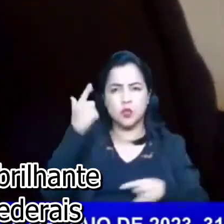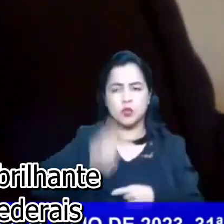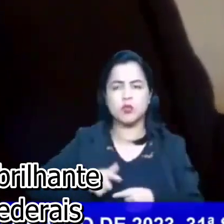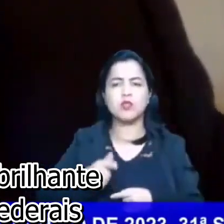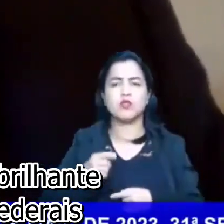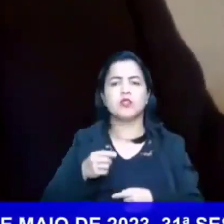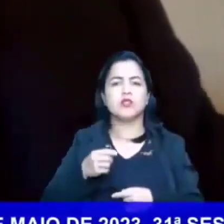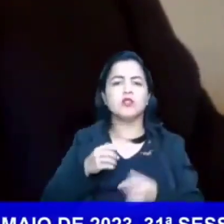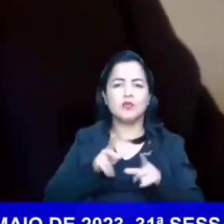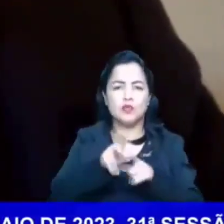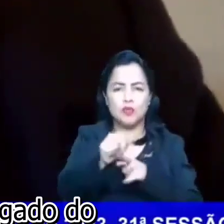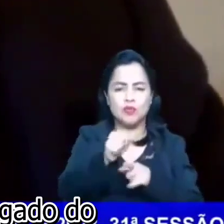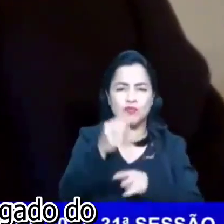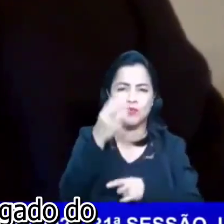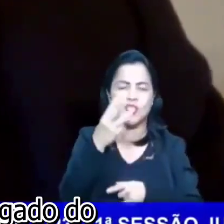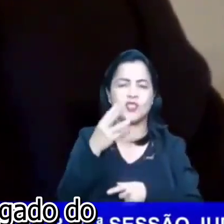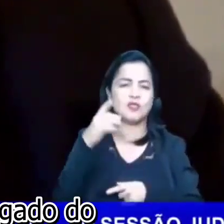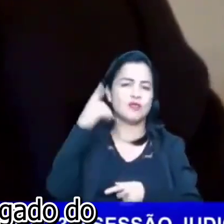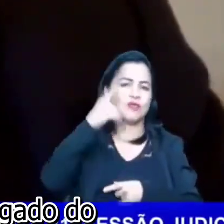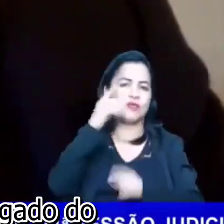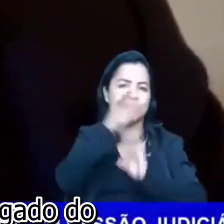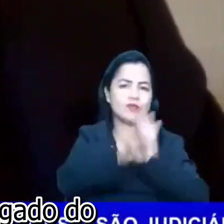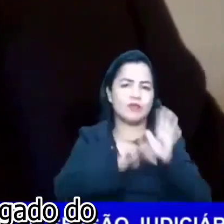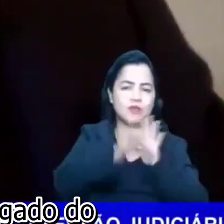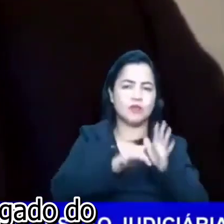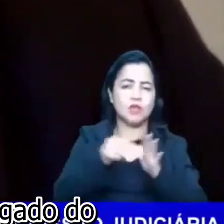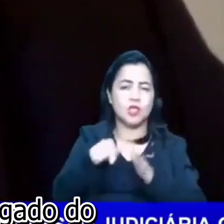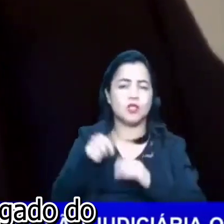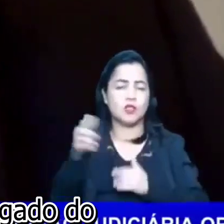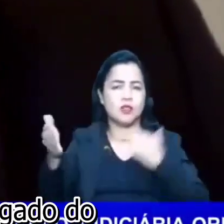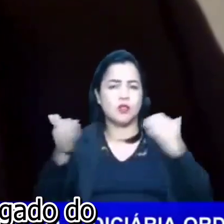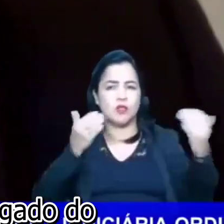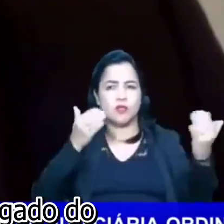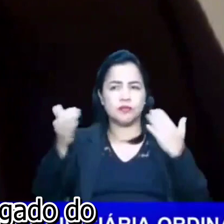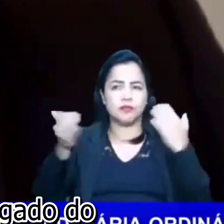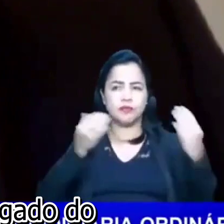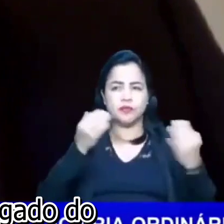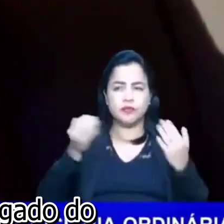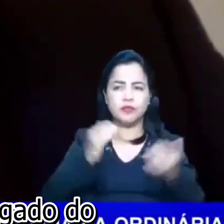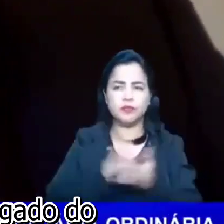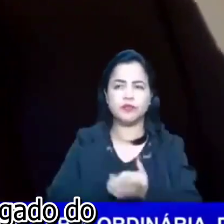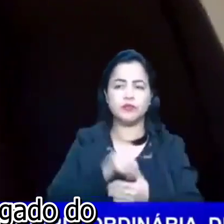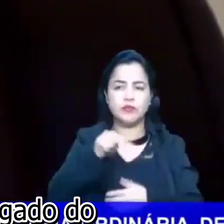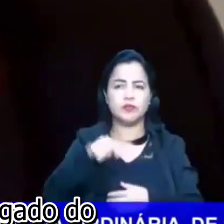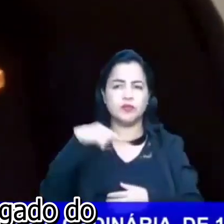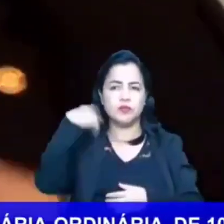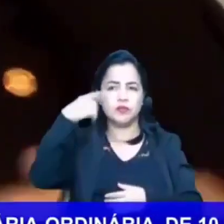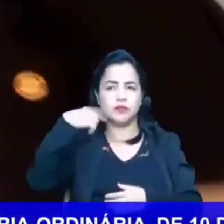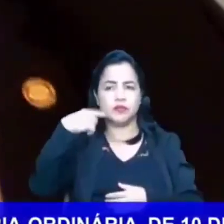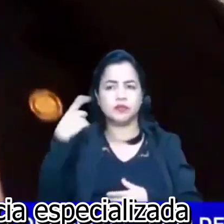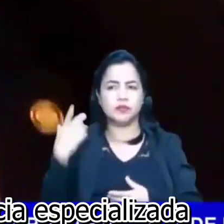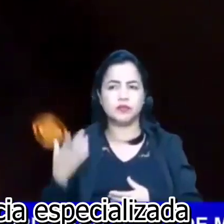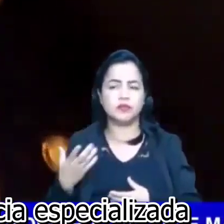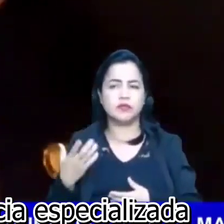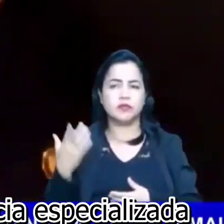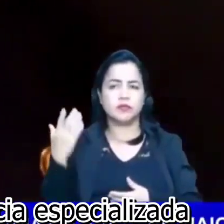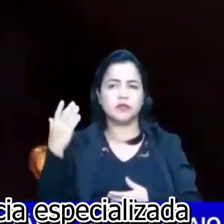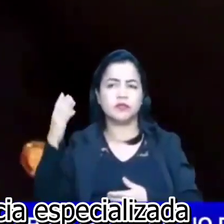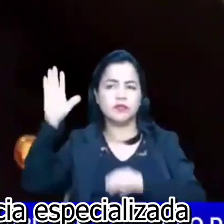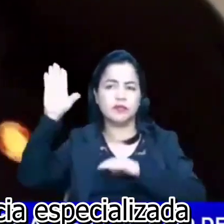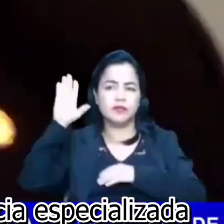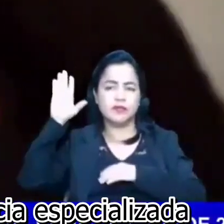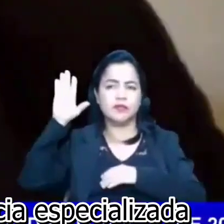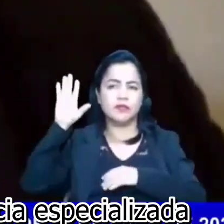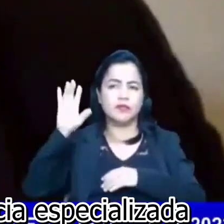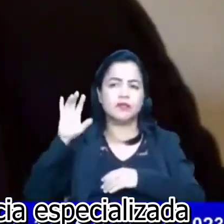3 deputados federais, né? Então, esse comparativo de que o advogado do candidato